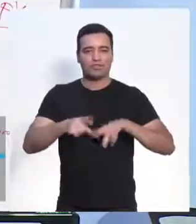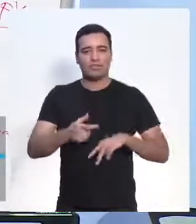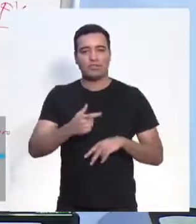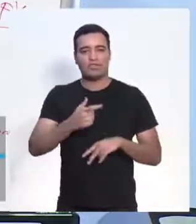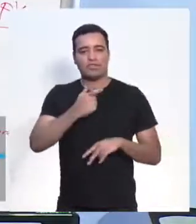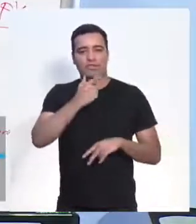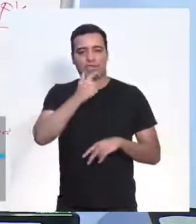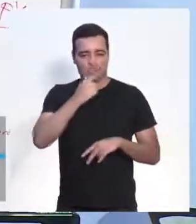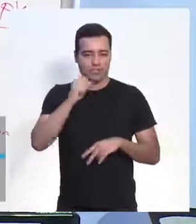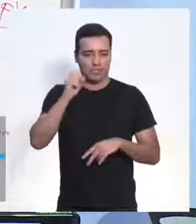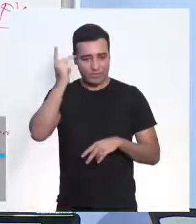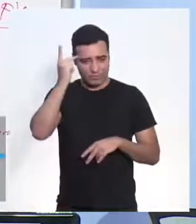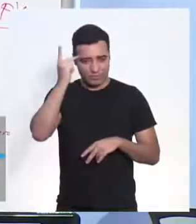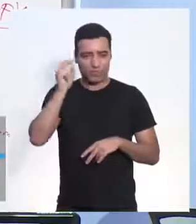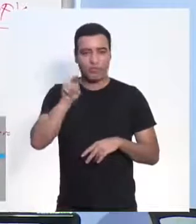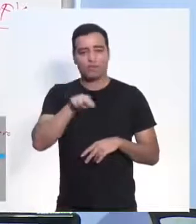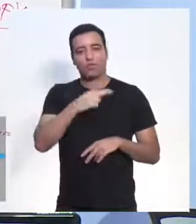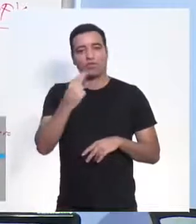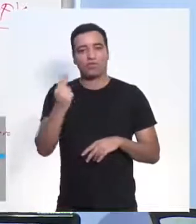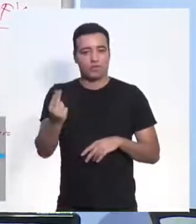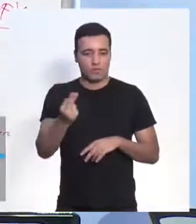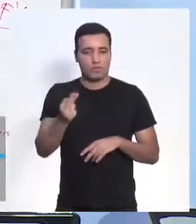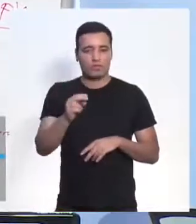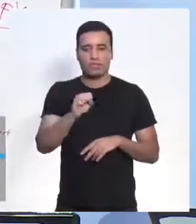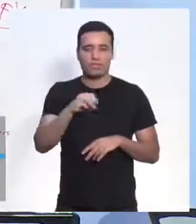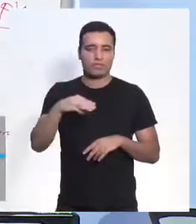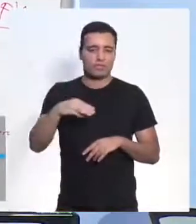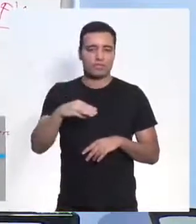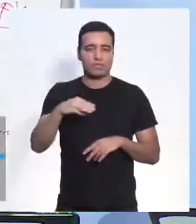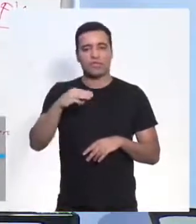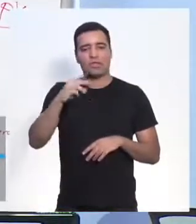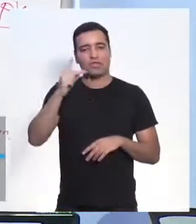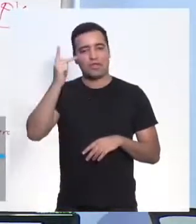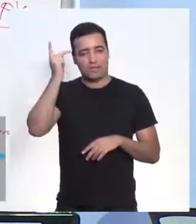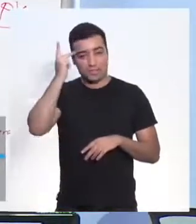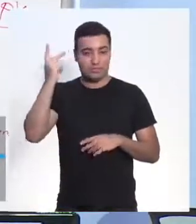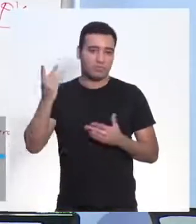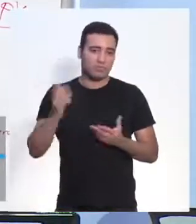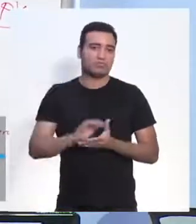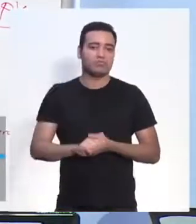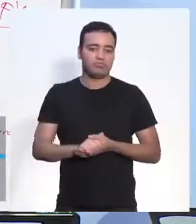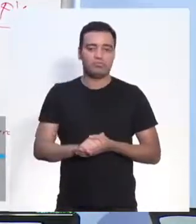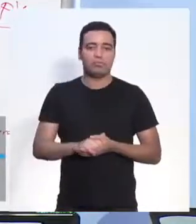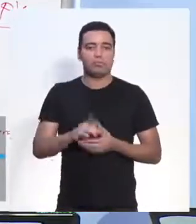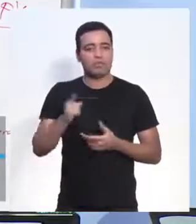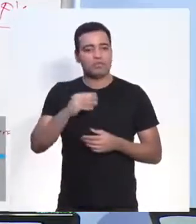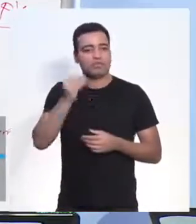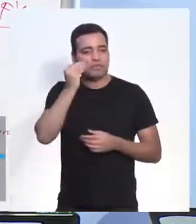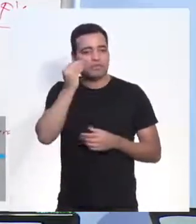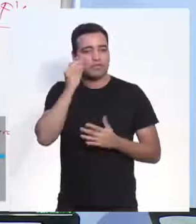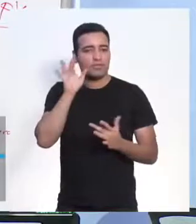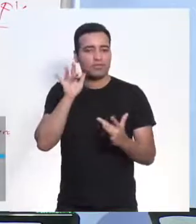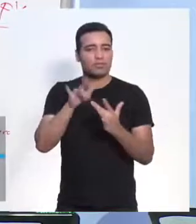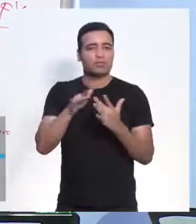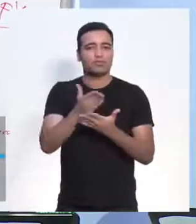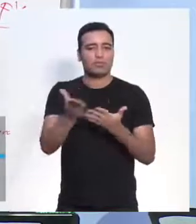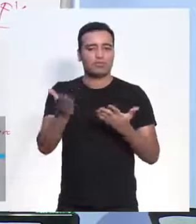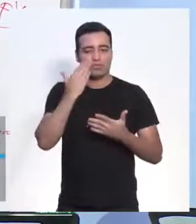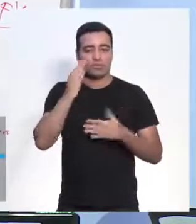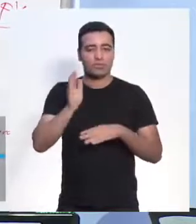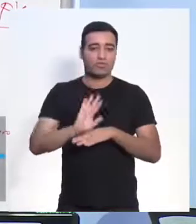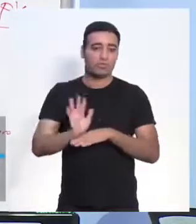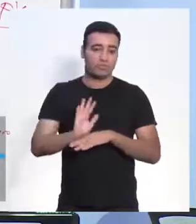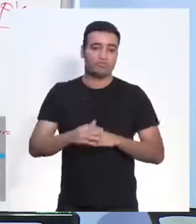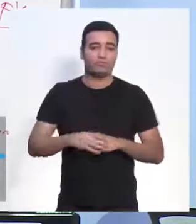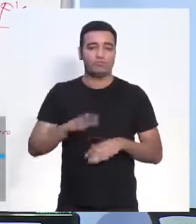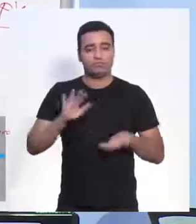EnglishCMSP, né? Ou também eu no CMSP, ou procure a gente nas redes sociais, que a gente sempre tenta entrar em contato com vocês para mostrar o vídeo. Às